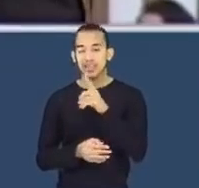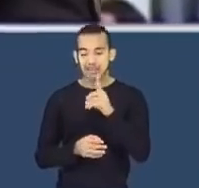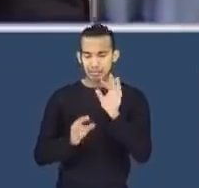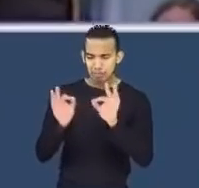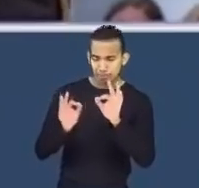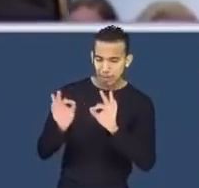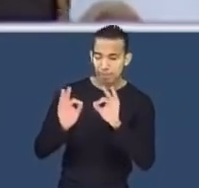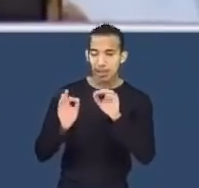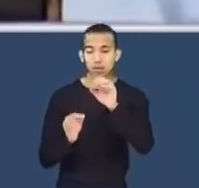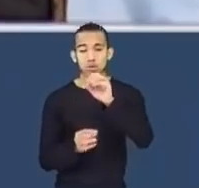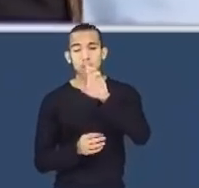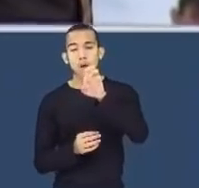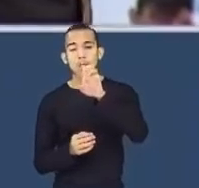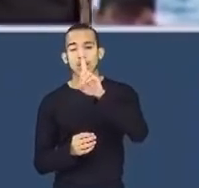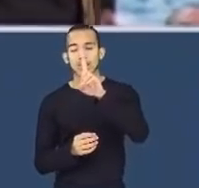naquela ocasião,